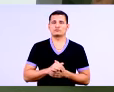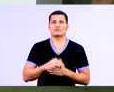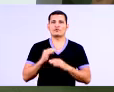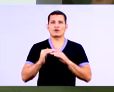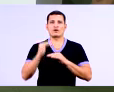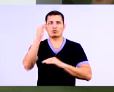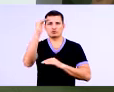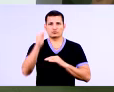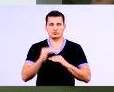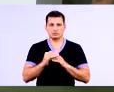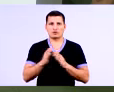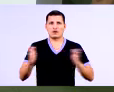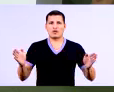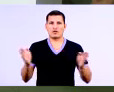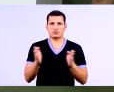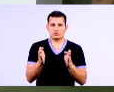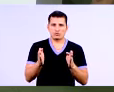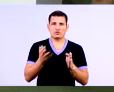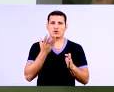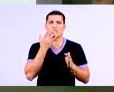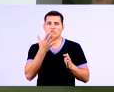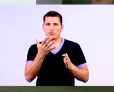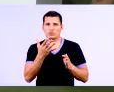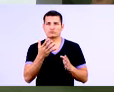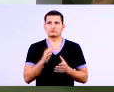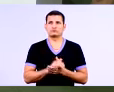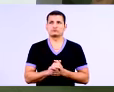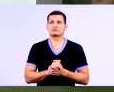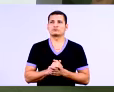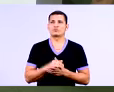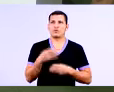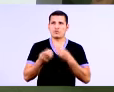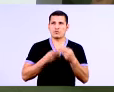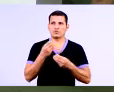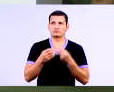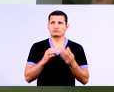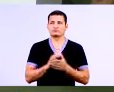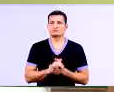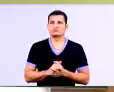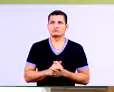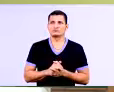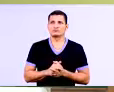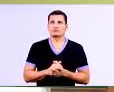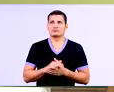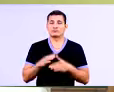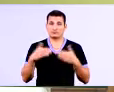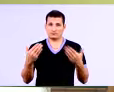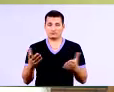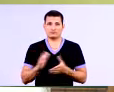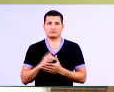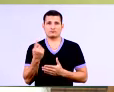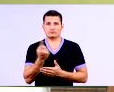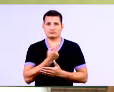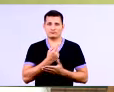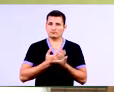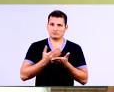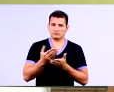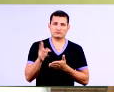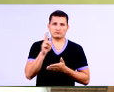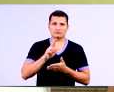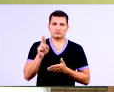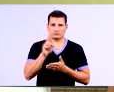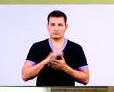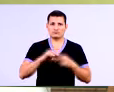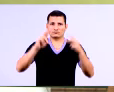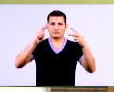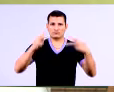altura, largura, cor, propriedade, para nós trabalharmos esse item. Então, pessoal, quando a gente começa a utilizar um documento